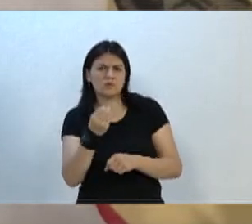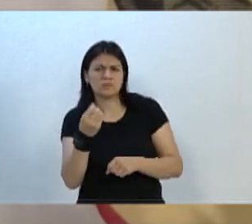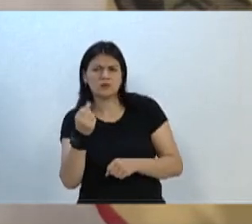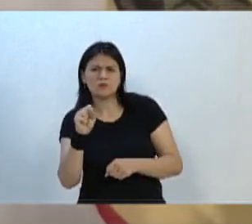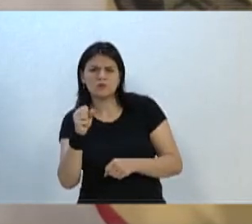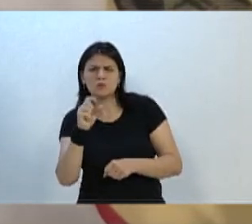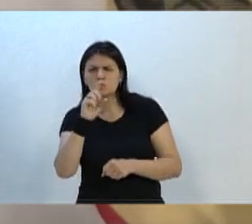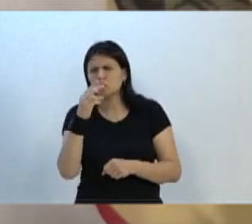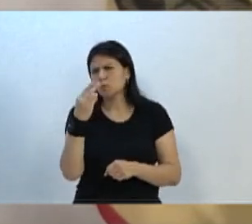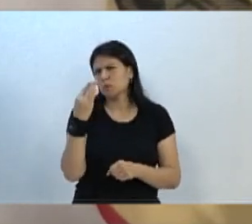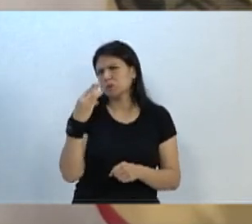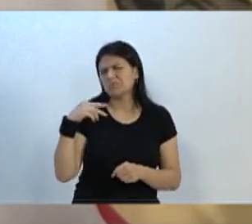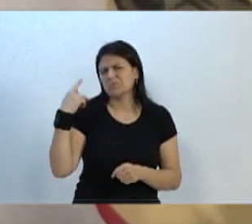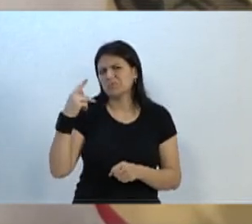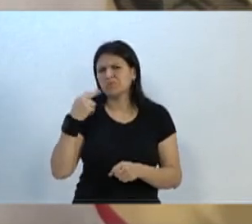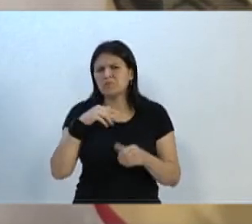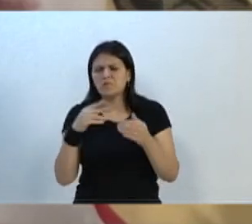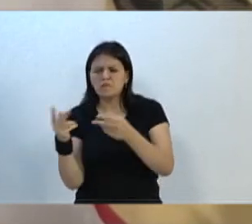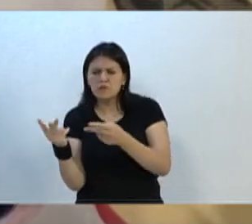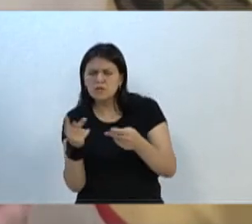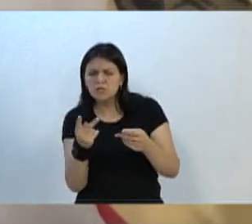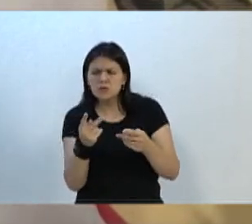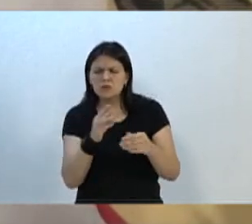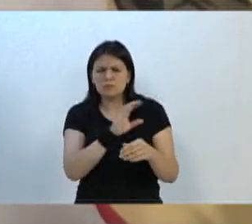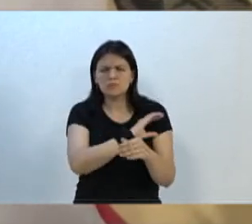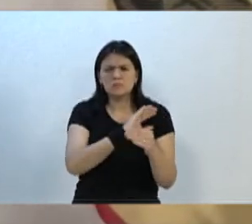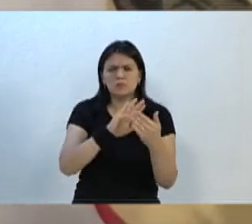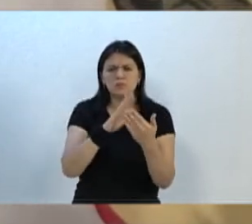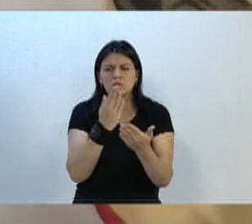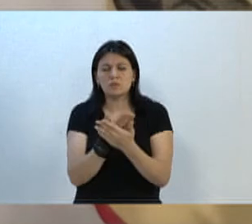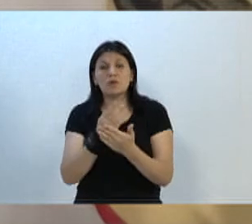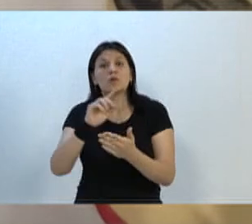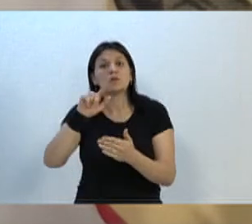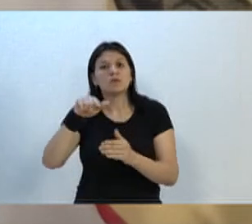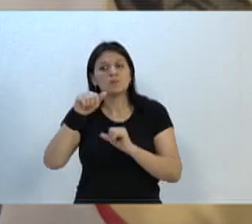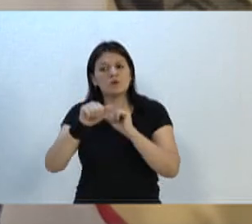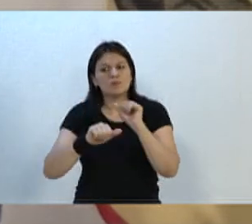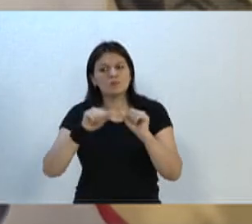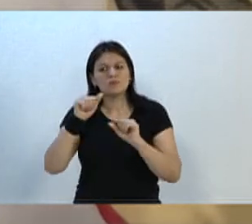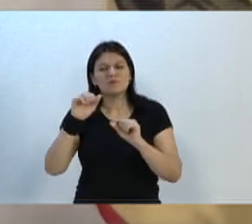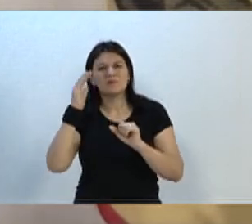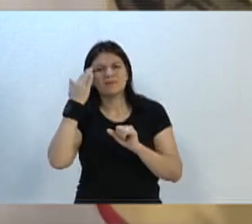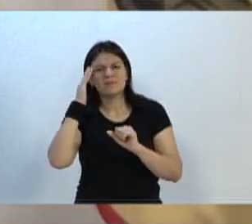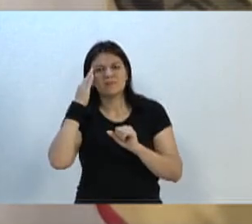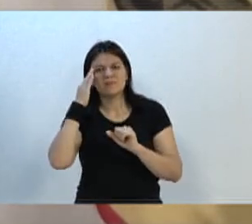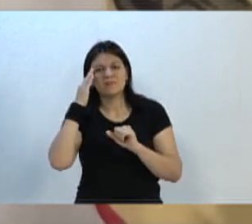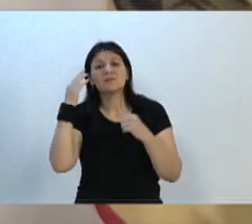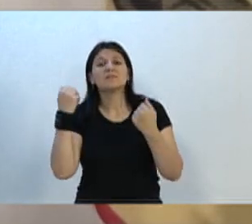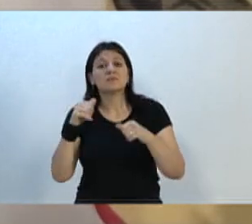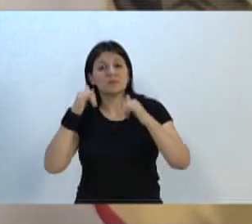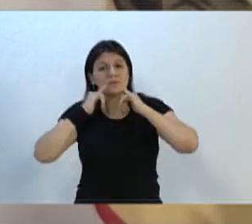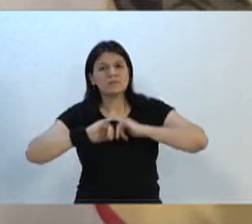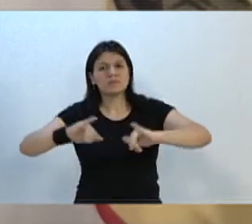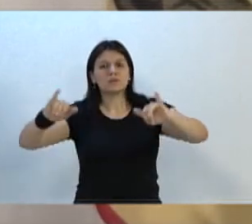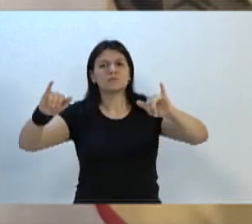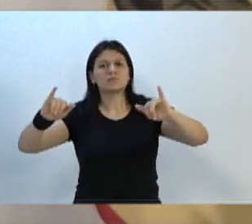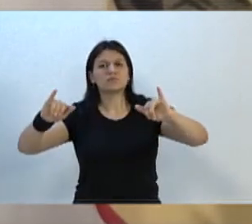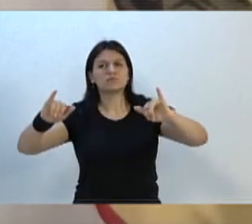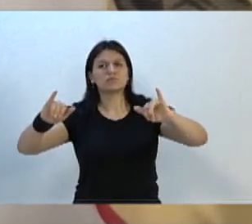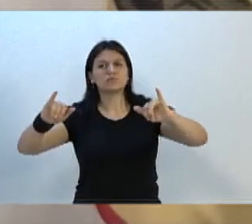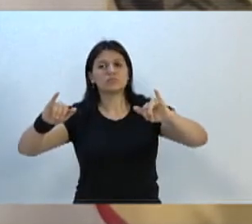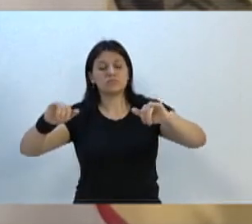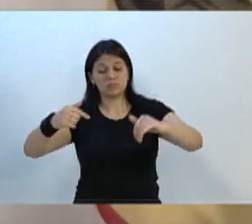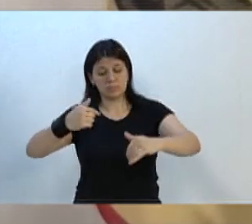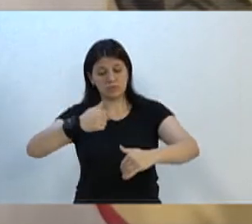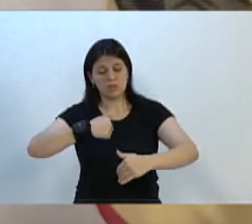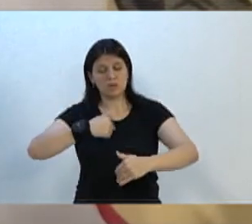visitinha aqui na escola da sua comunidade depois mudou começou realmente entenderam e nós temos que mandar o recado para mandar um recado para